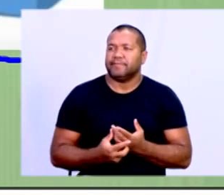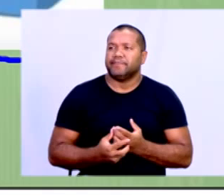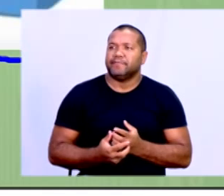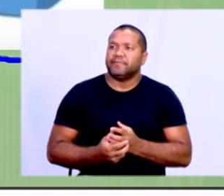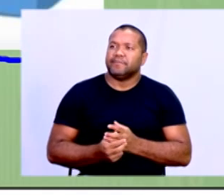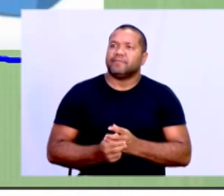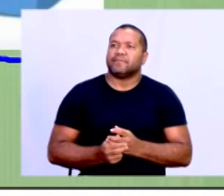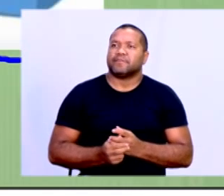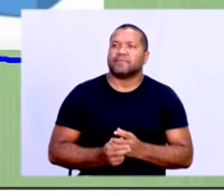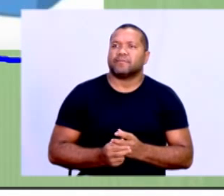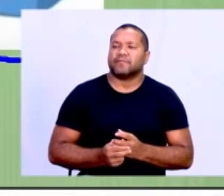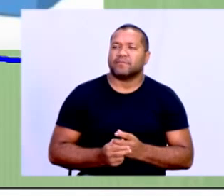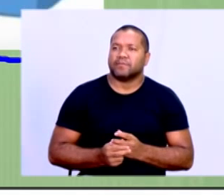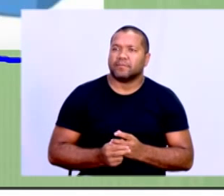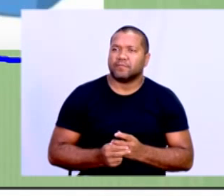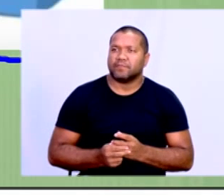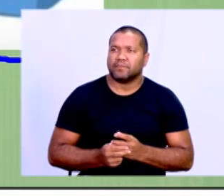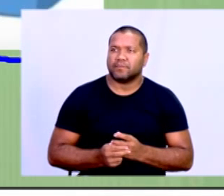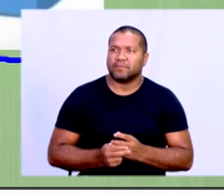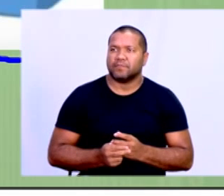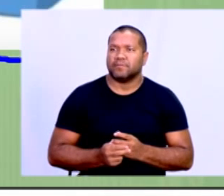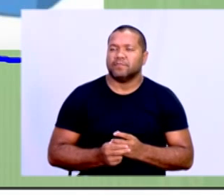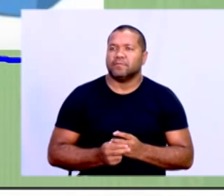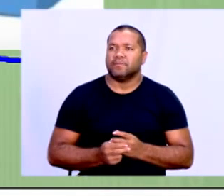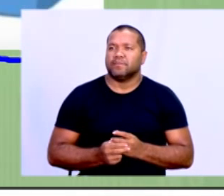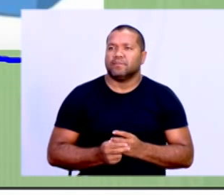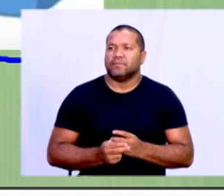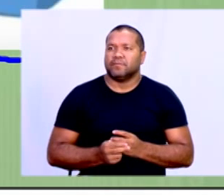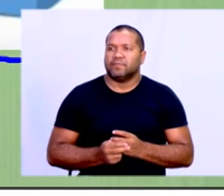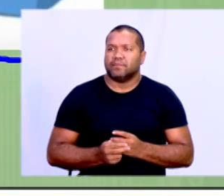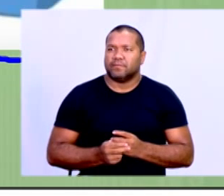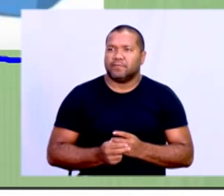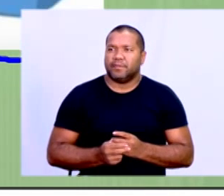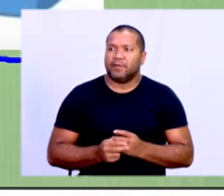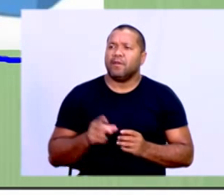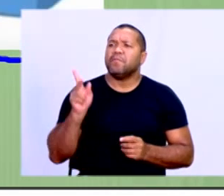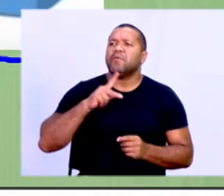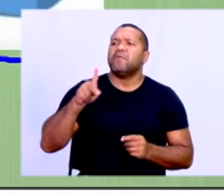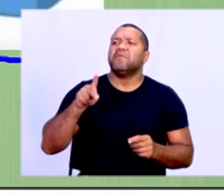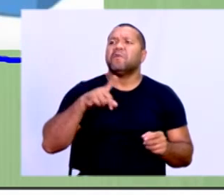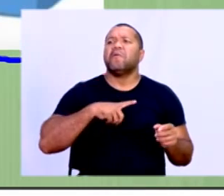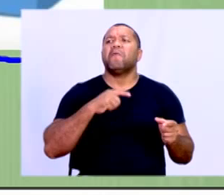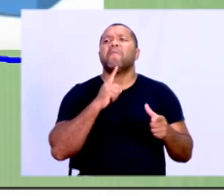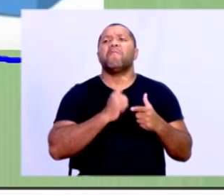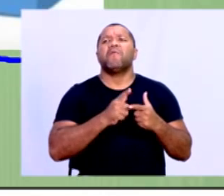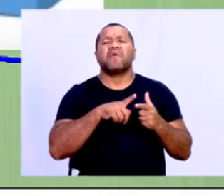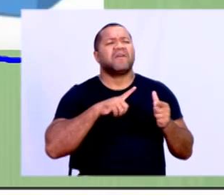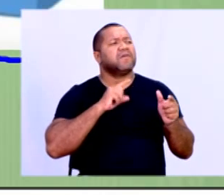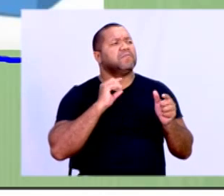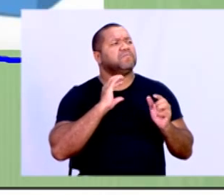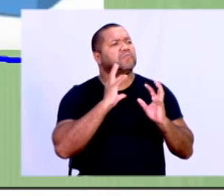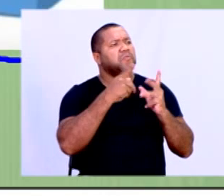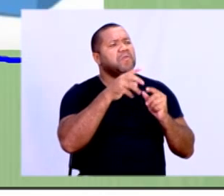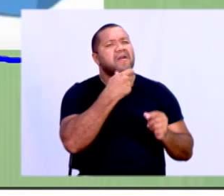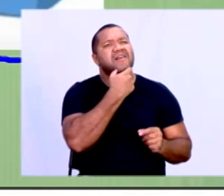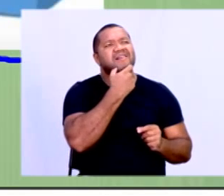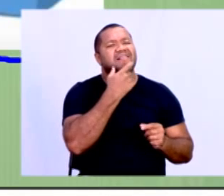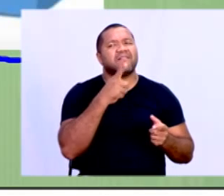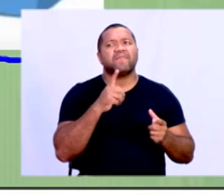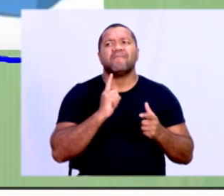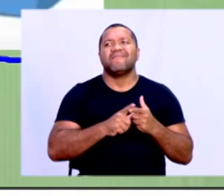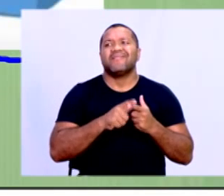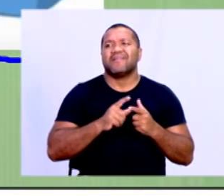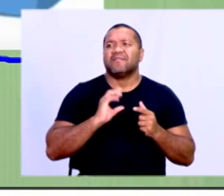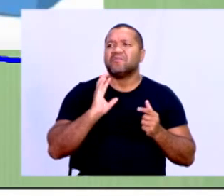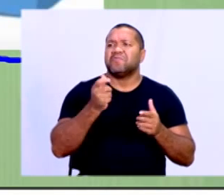formas, representados de várias formas diferentes, tá? Professora, por que é tudo em inglês? Por que está